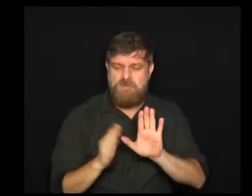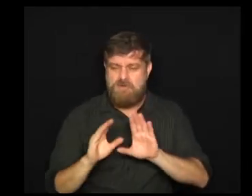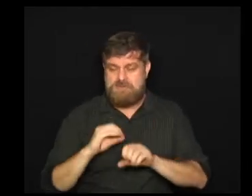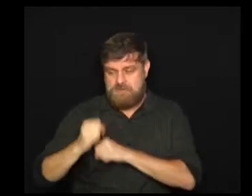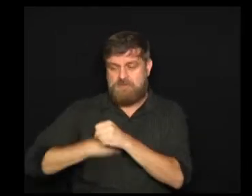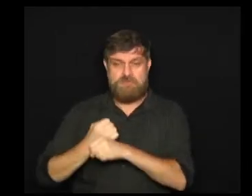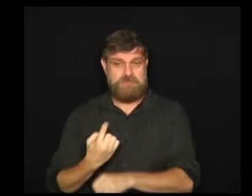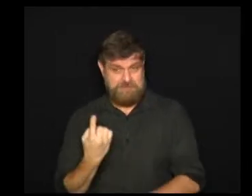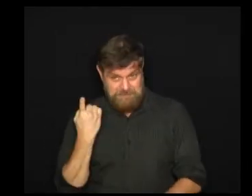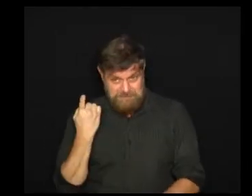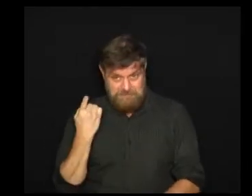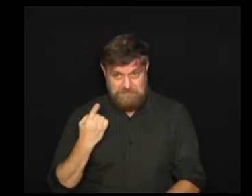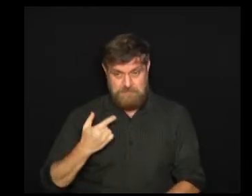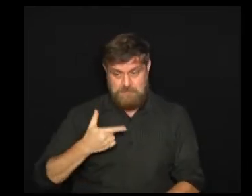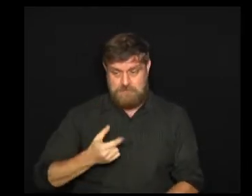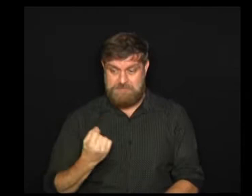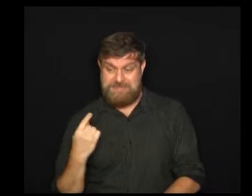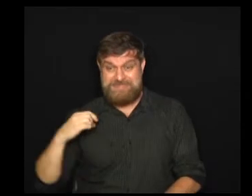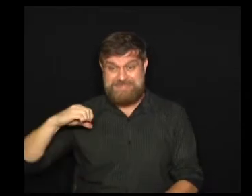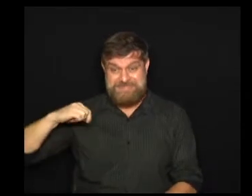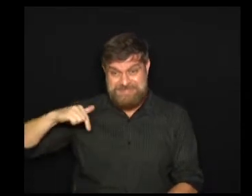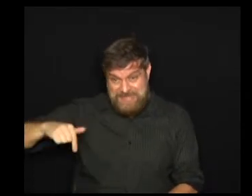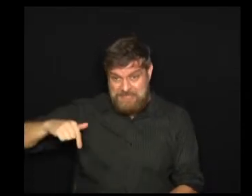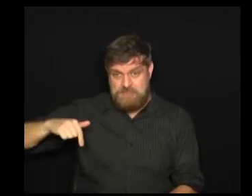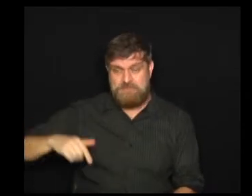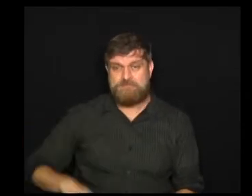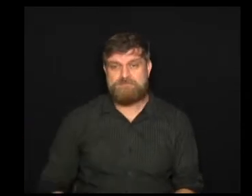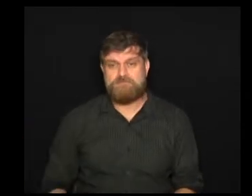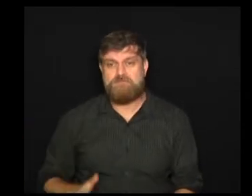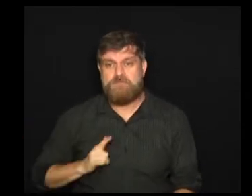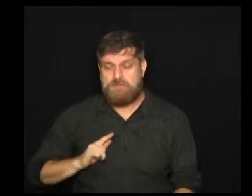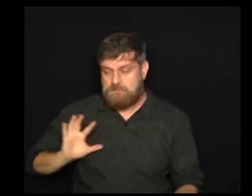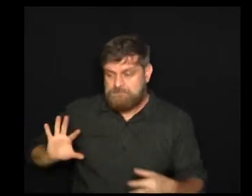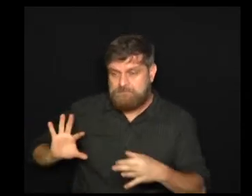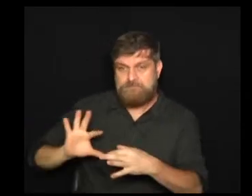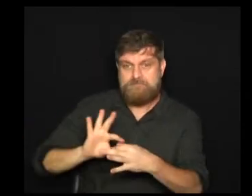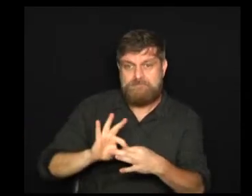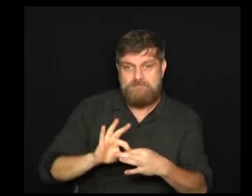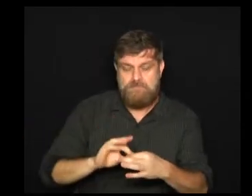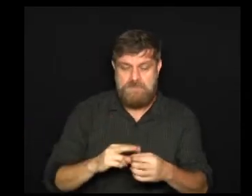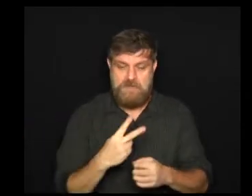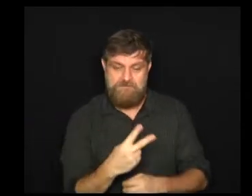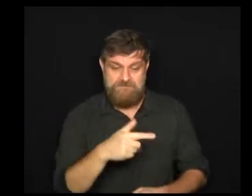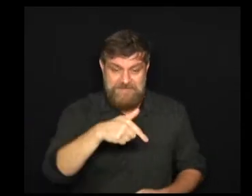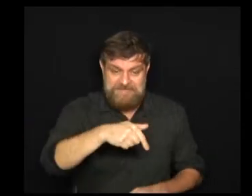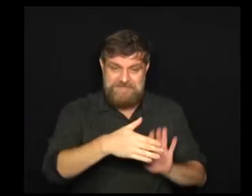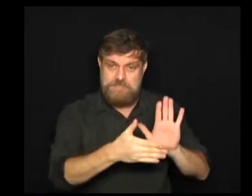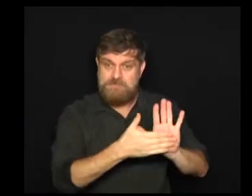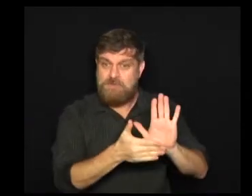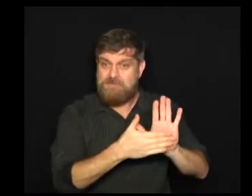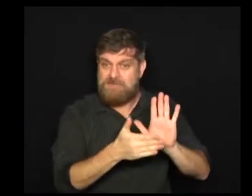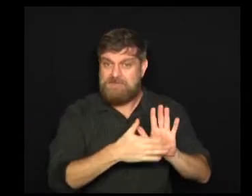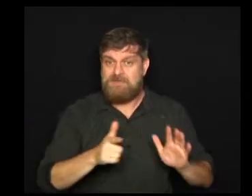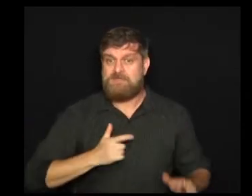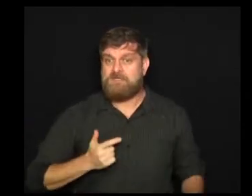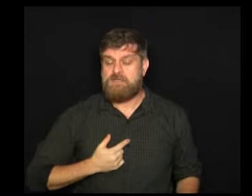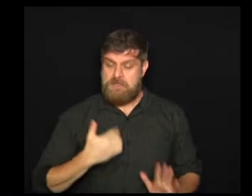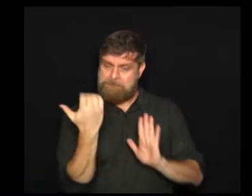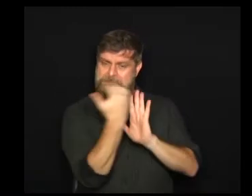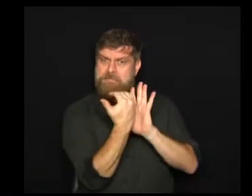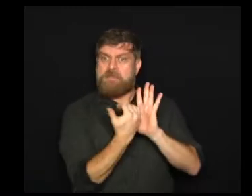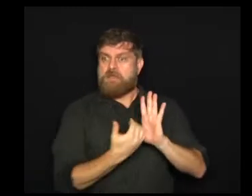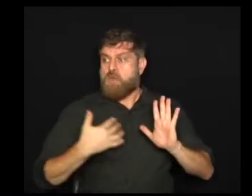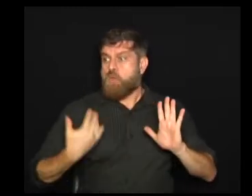passado, de 2017, que se juntam agora com mais 27. Então não tem pouca coisa, viu, Dito, para